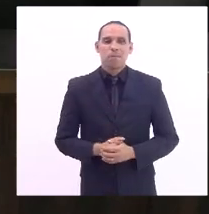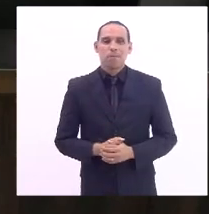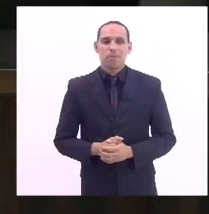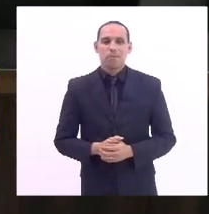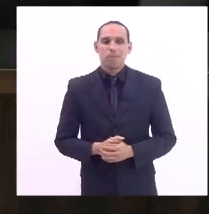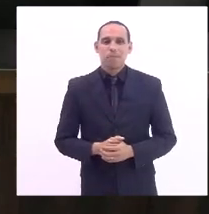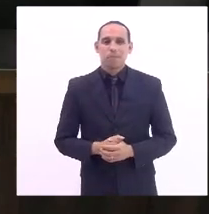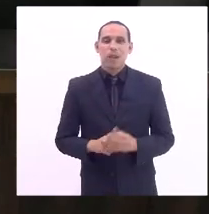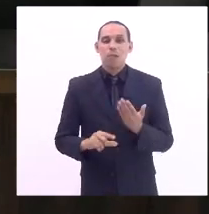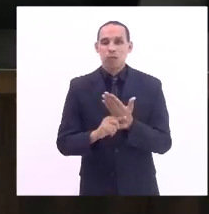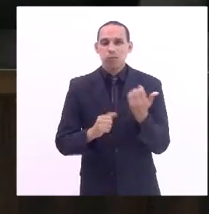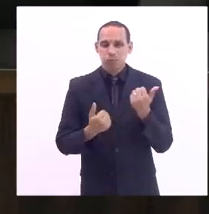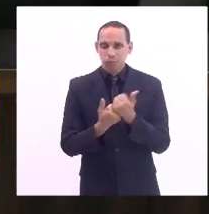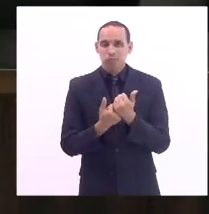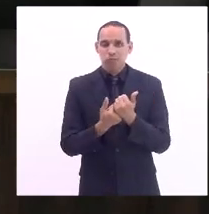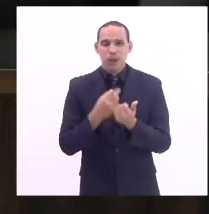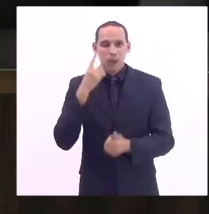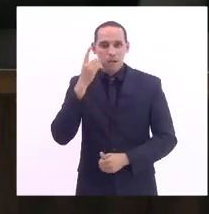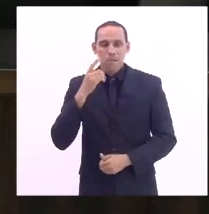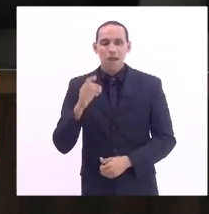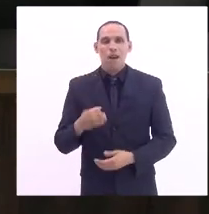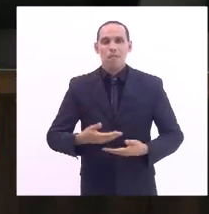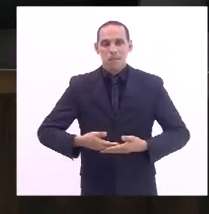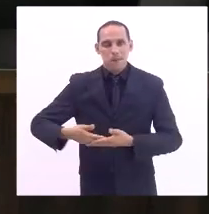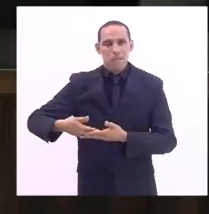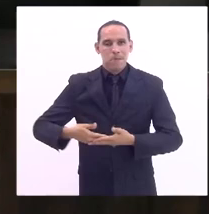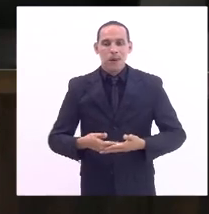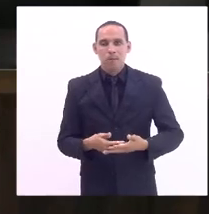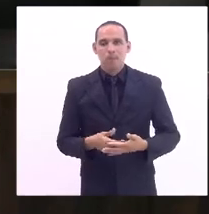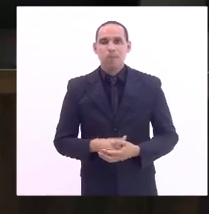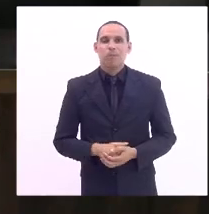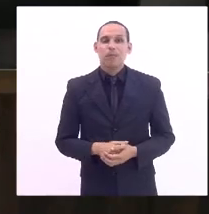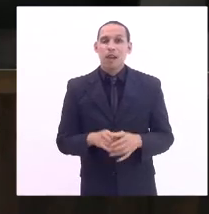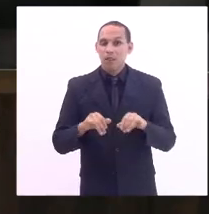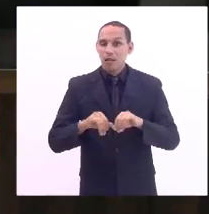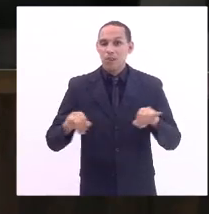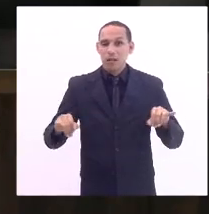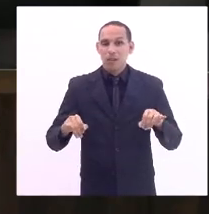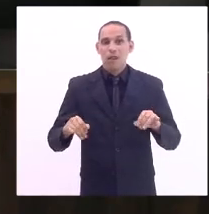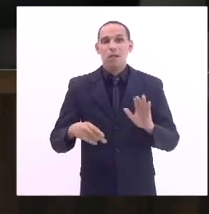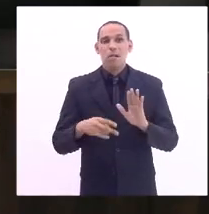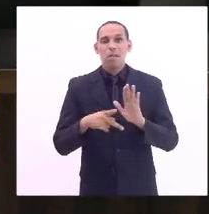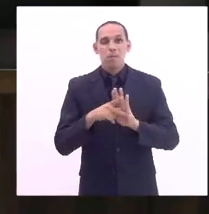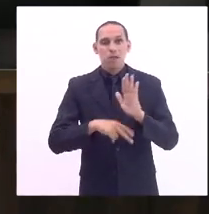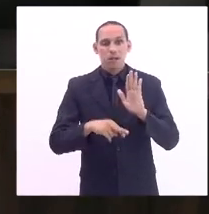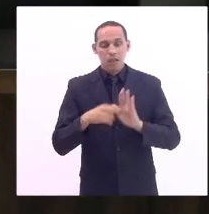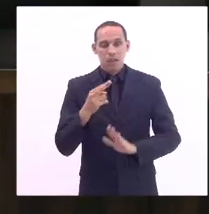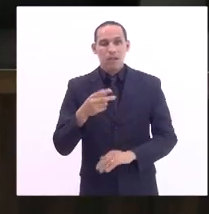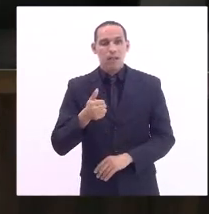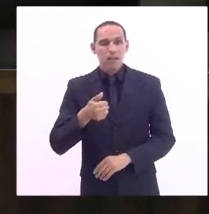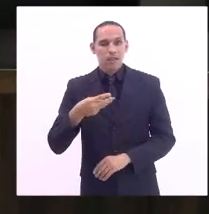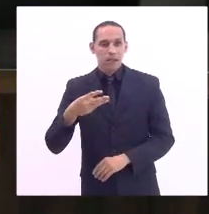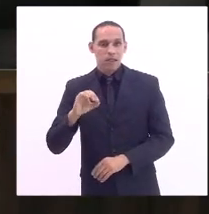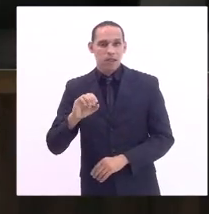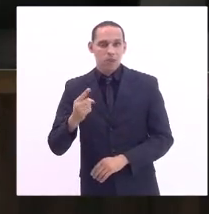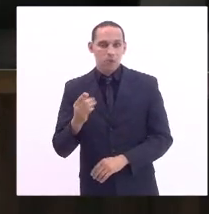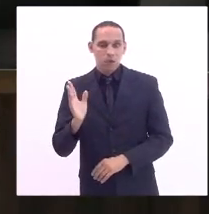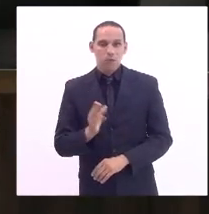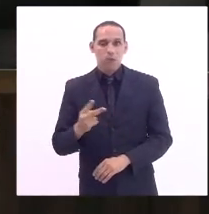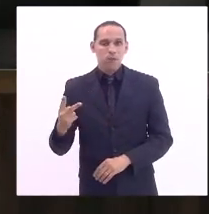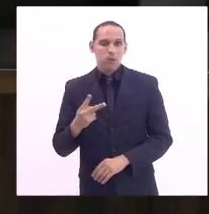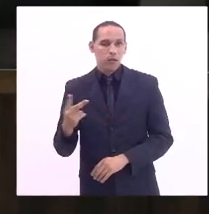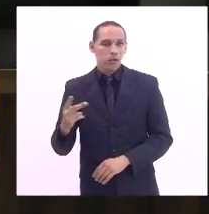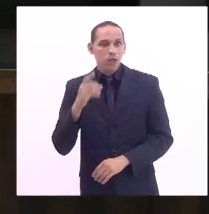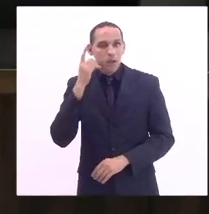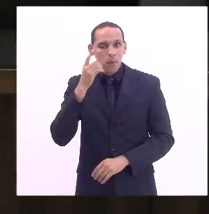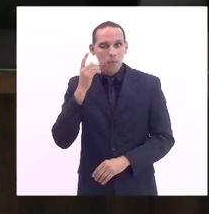Então, com a autoria, deputado Valeu. Bebeto. Anuncio. Projeto de resolução 301 de 22, de autoria do deputado Felipe Paubel,